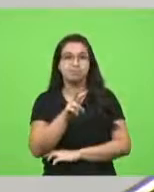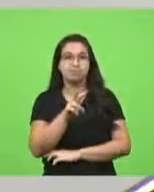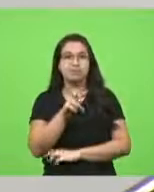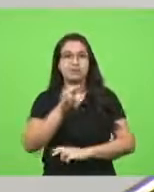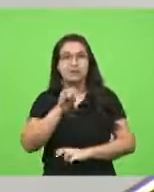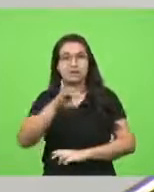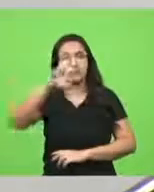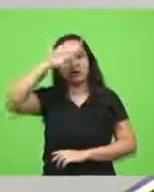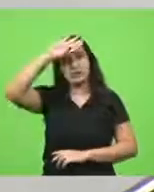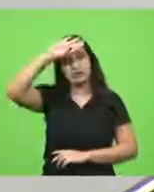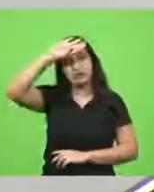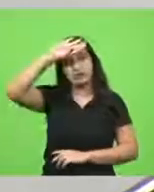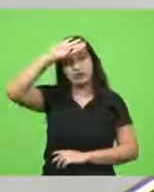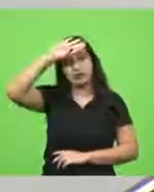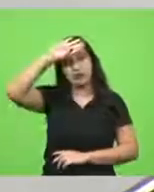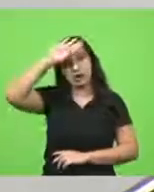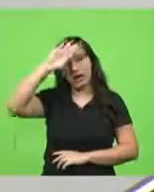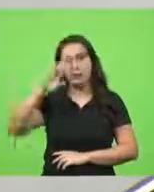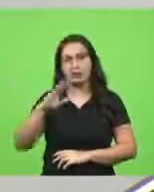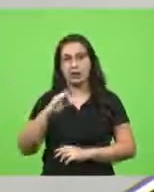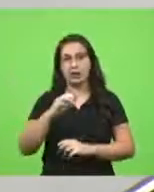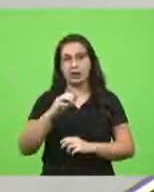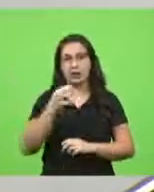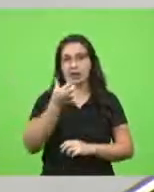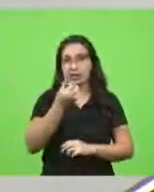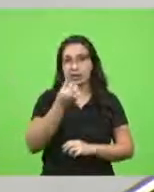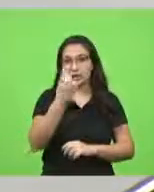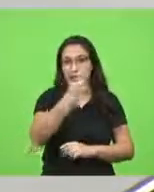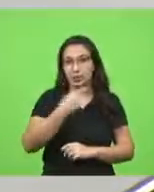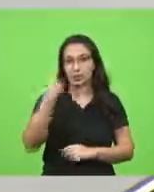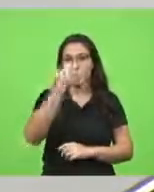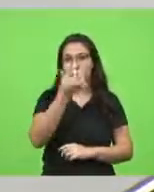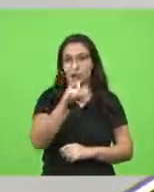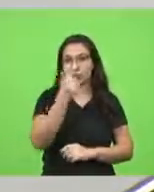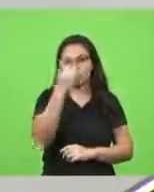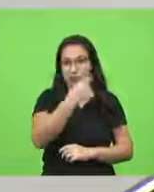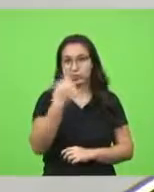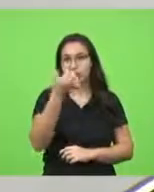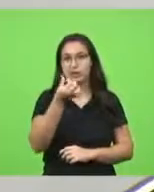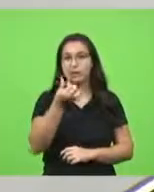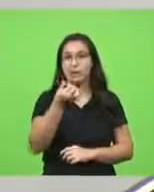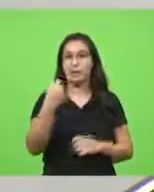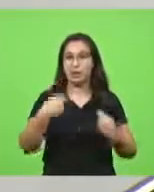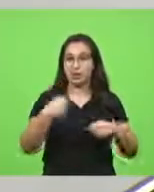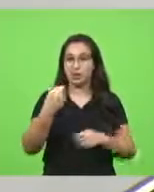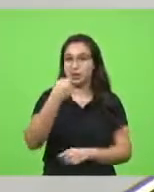febre, de 6 em 6 horas vai tomar a dipirona,